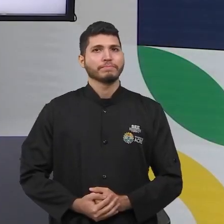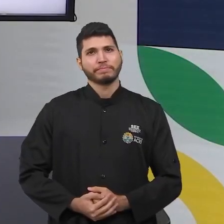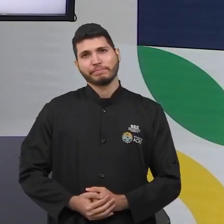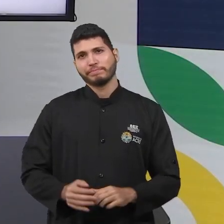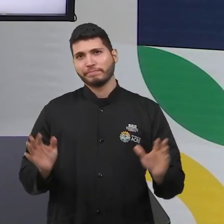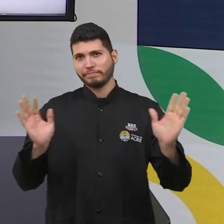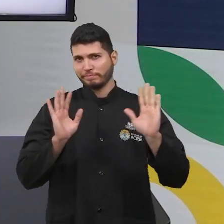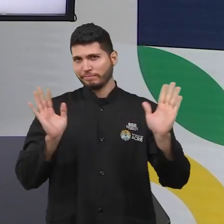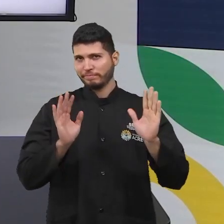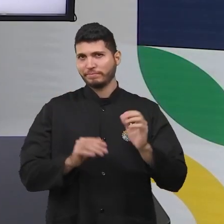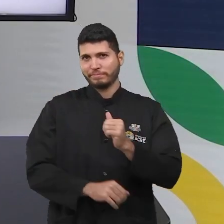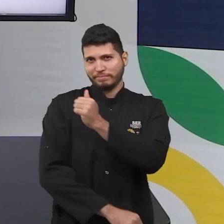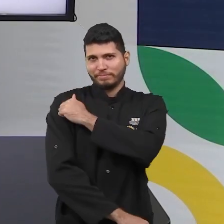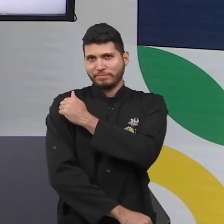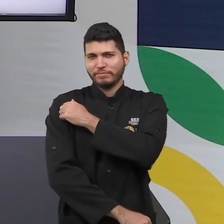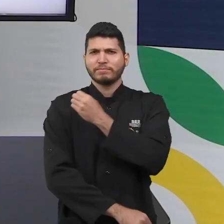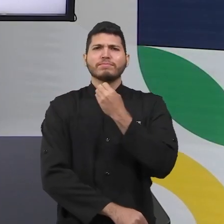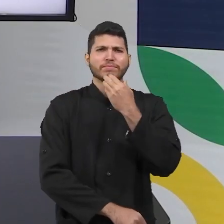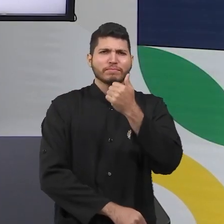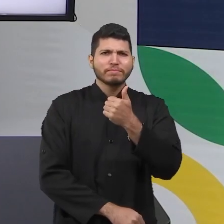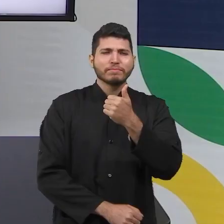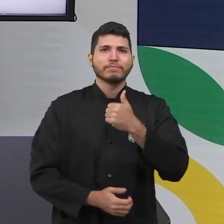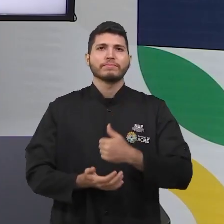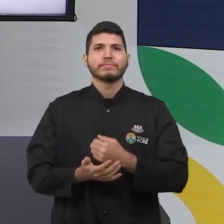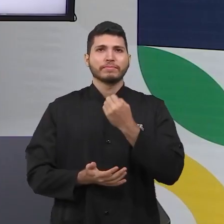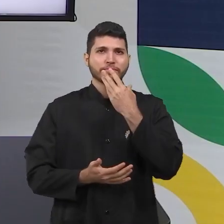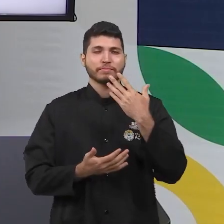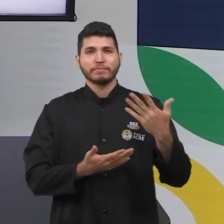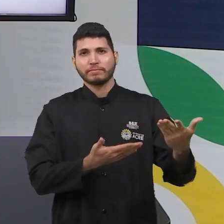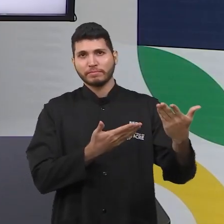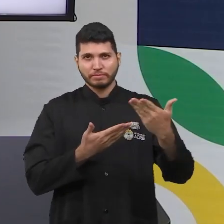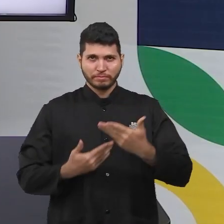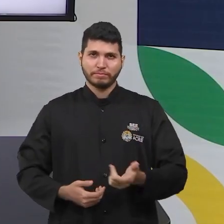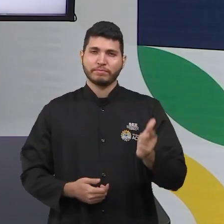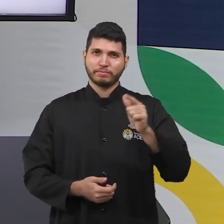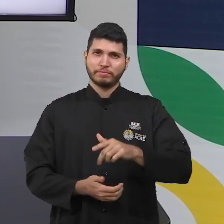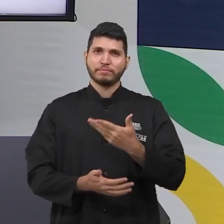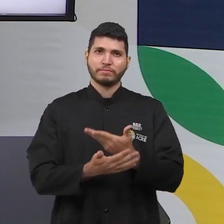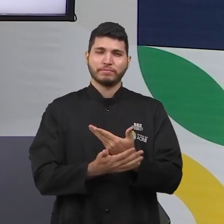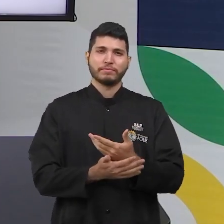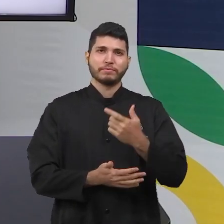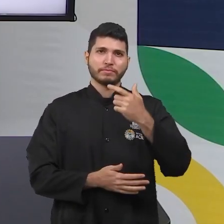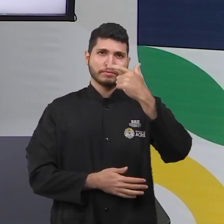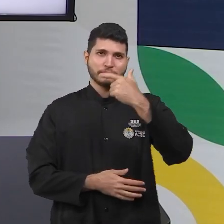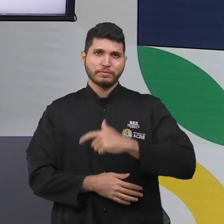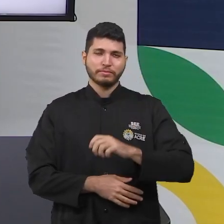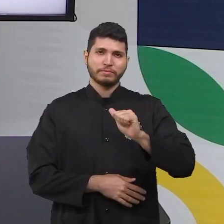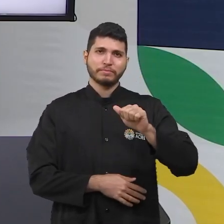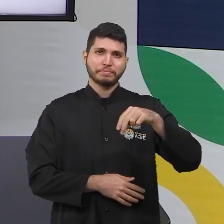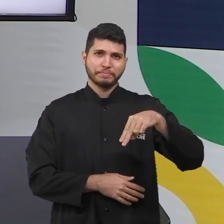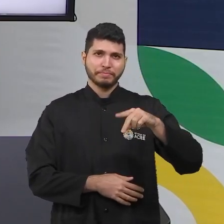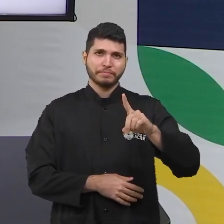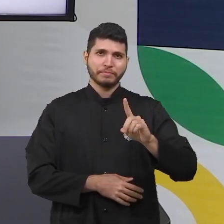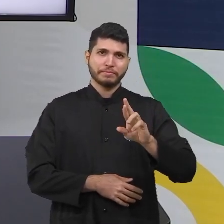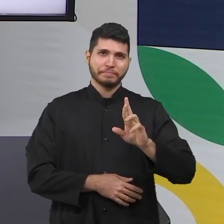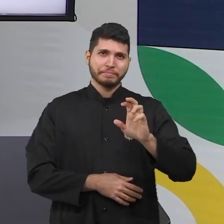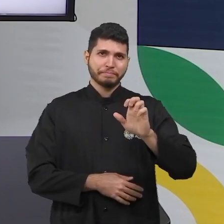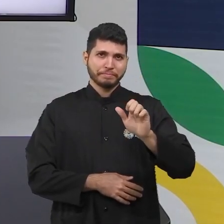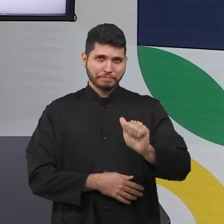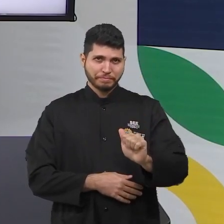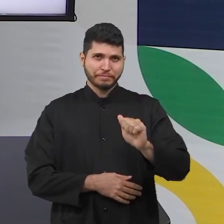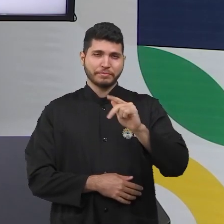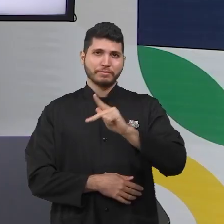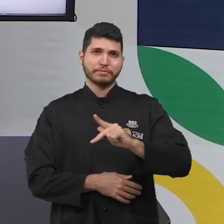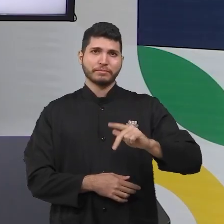Olá, estudante, tudo bem? Seja bem-vindo a mais uma aula. Eu sou a Andréia, sou a professora de arte e hoje nós